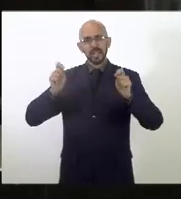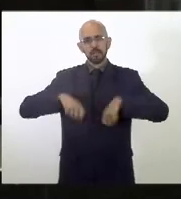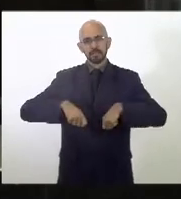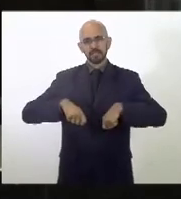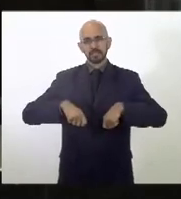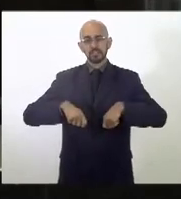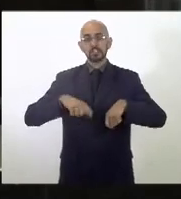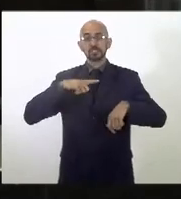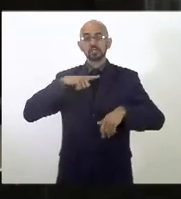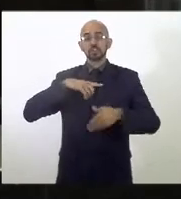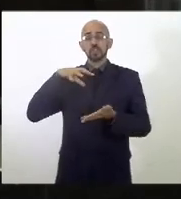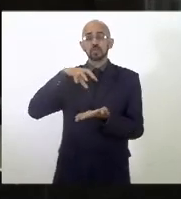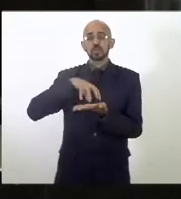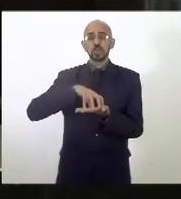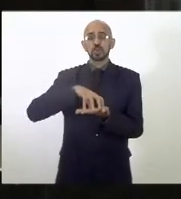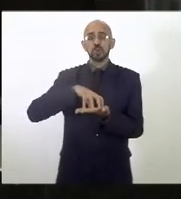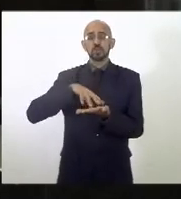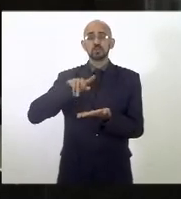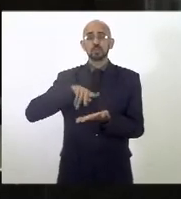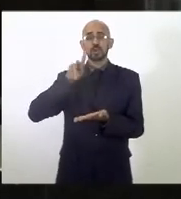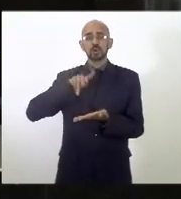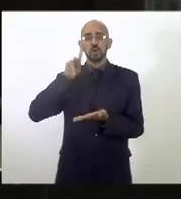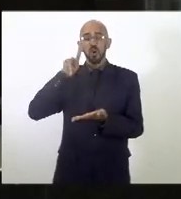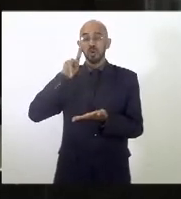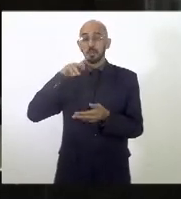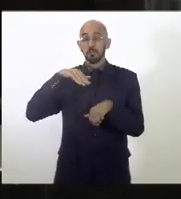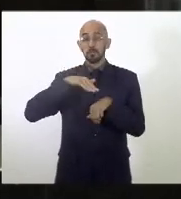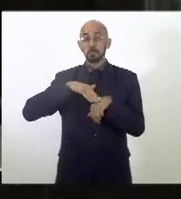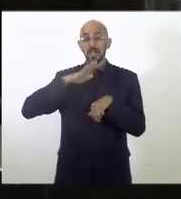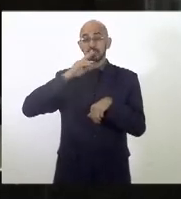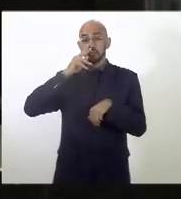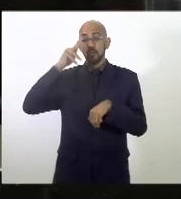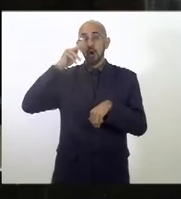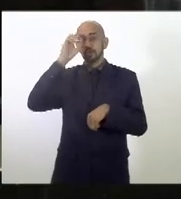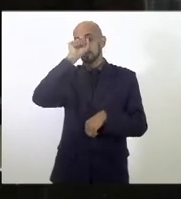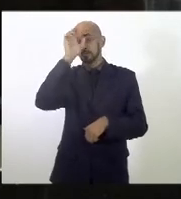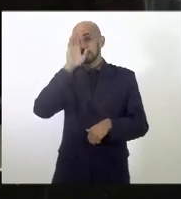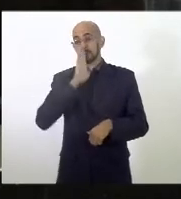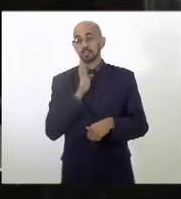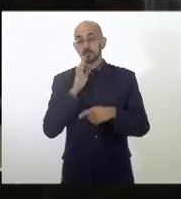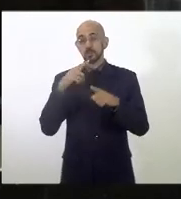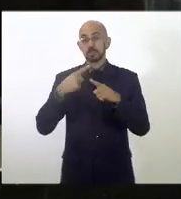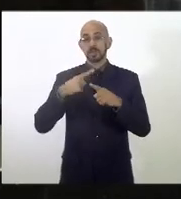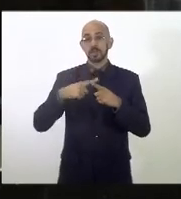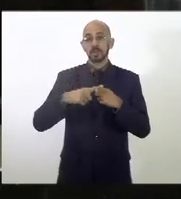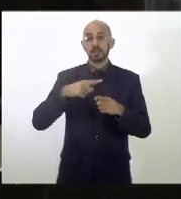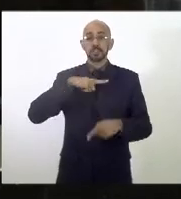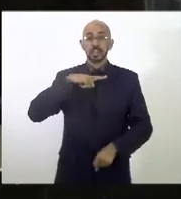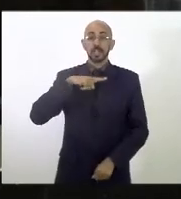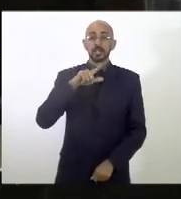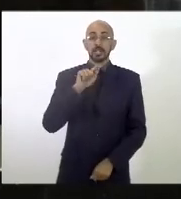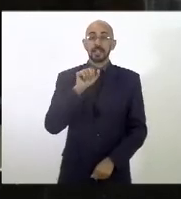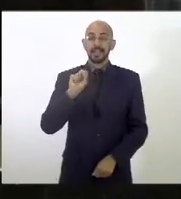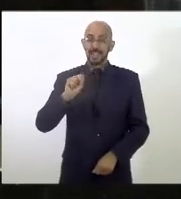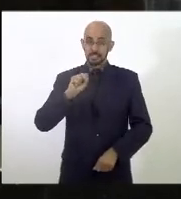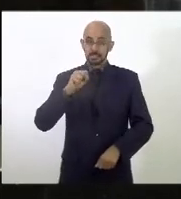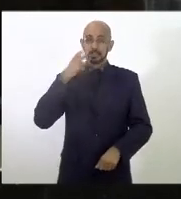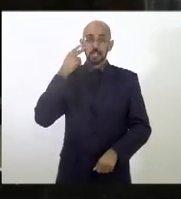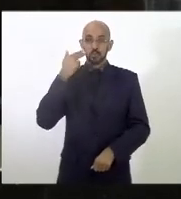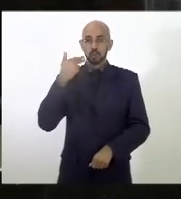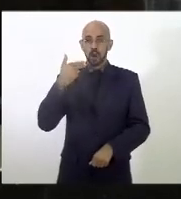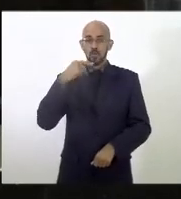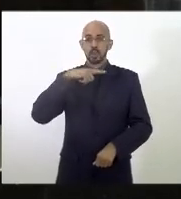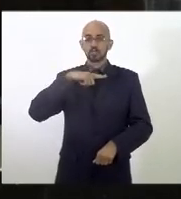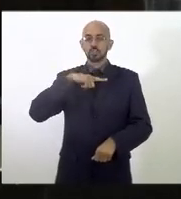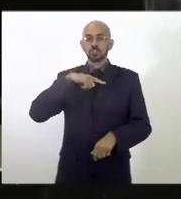mais competitiva do Brasil, por causa que a base dela é gás natural. E nós exportamos os polímeros,